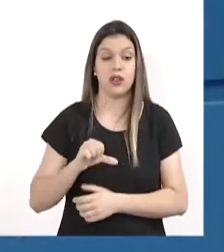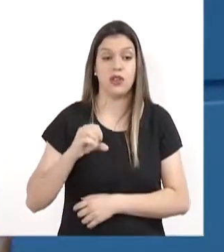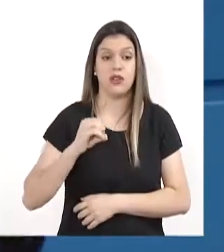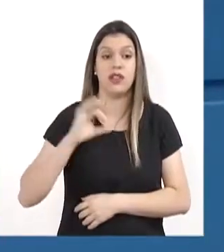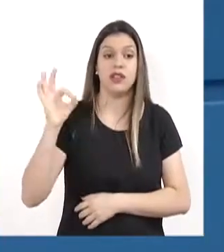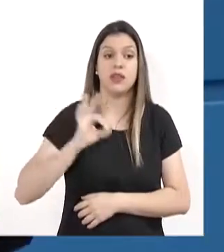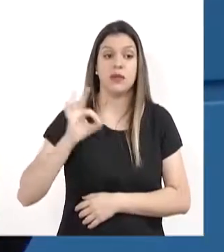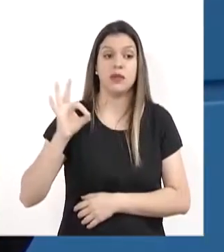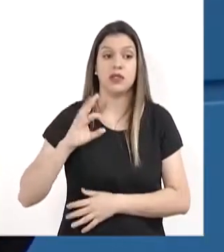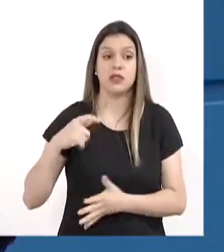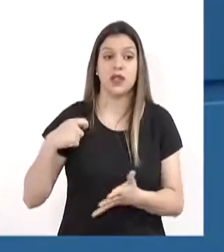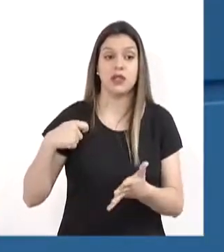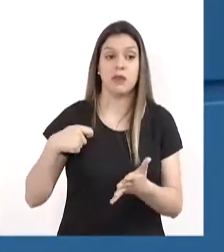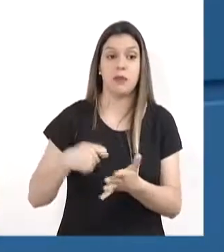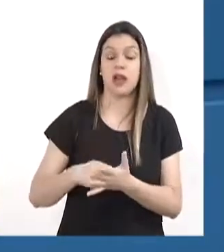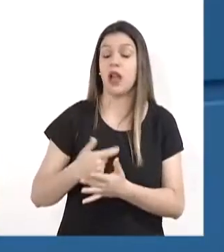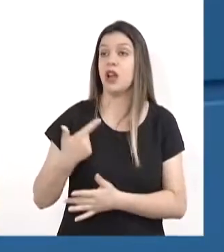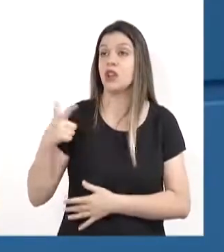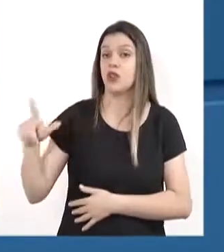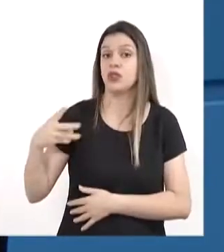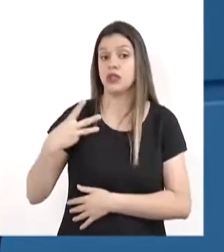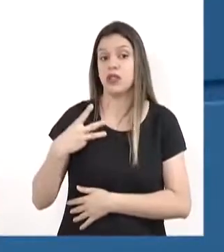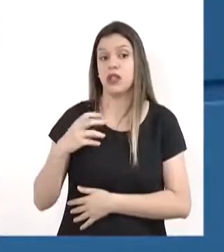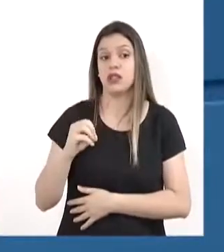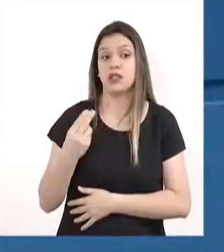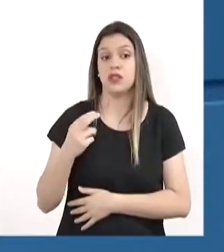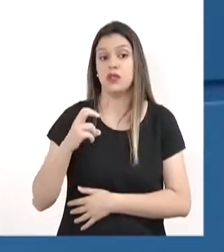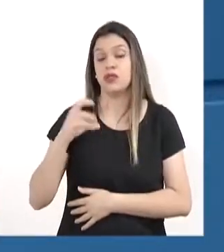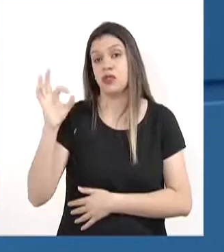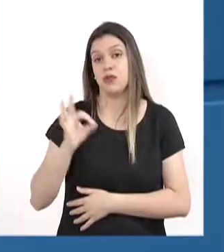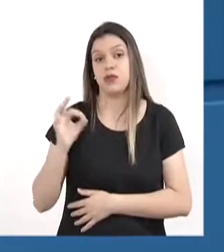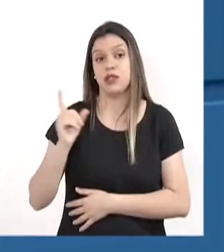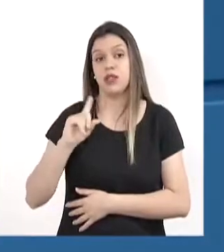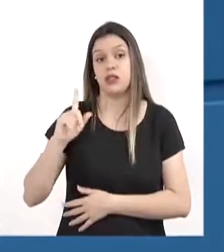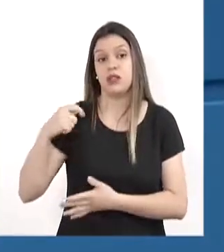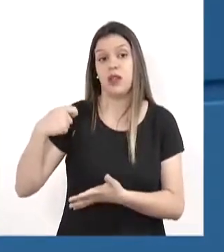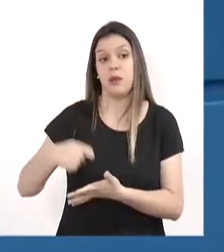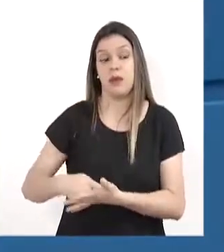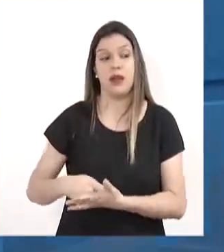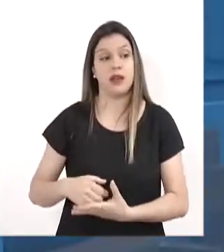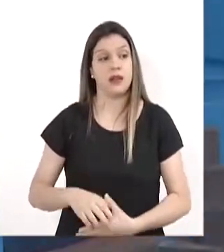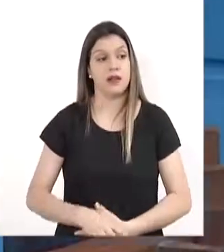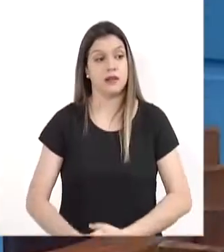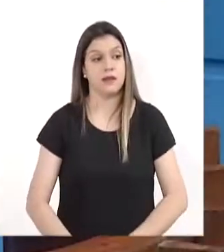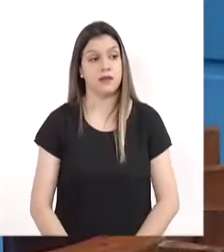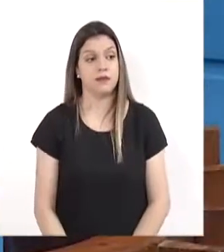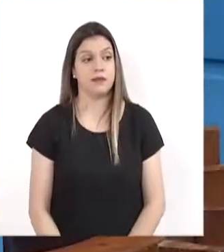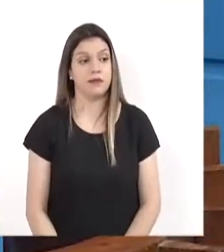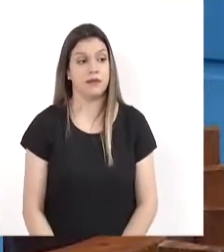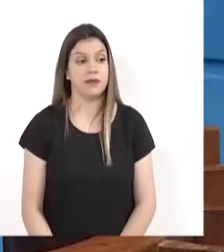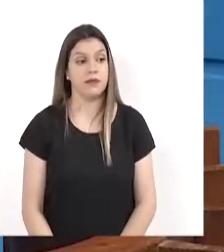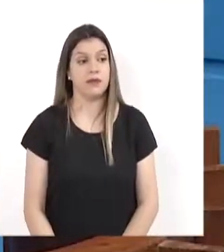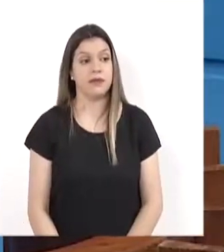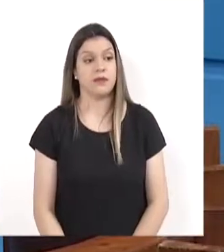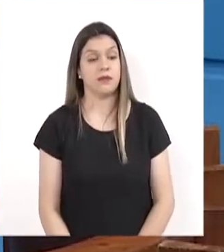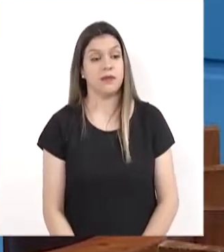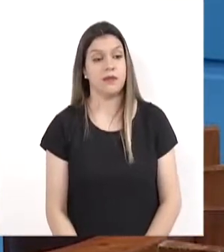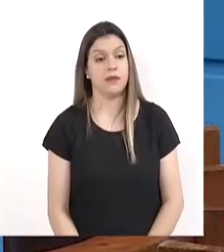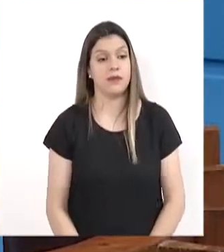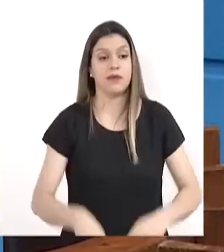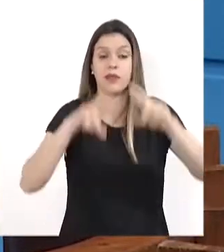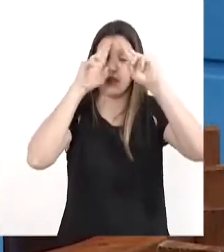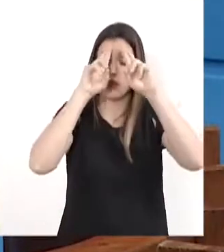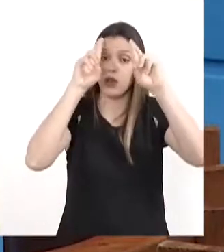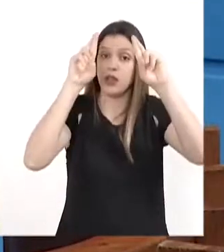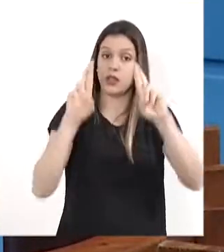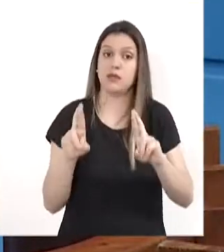ou 5% que não pagam em dia. Tem que saber que é esse o voto que está dando hoje aqui. Perfeitamente. Deputado Gerson Claro, com respeito da fala